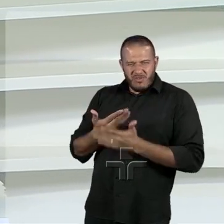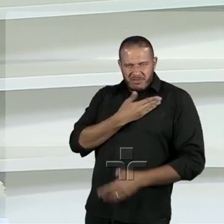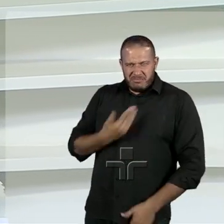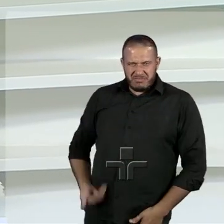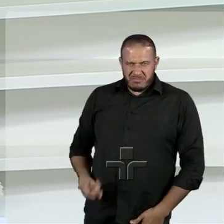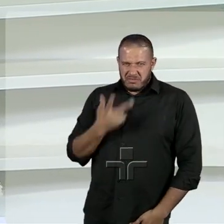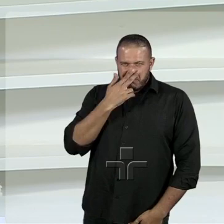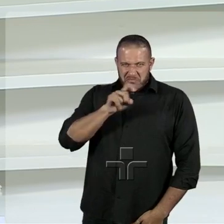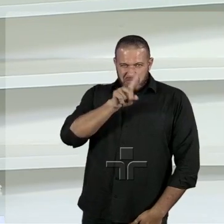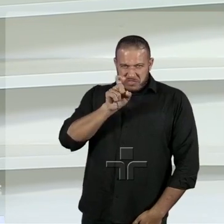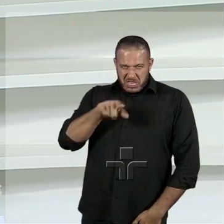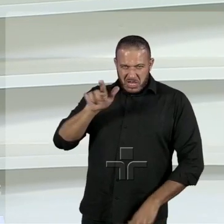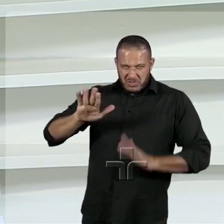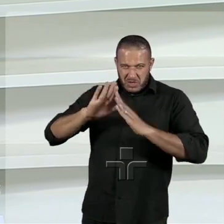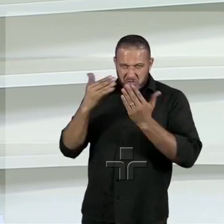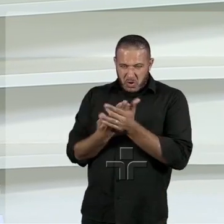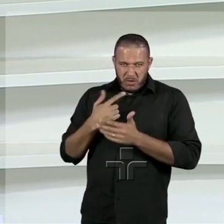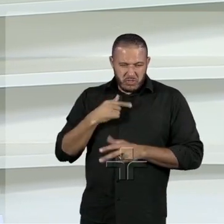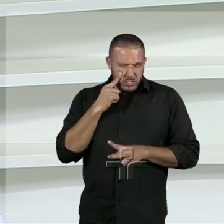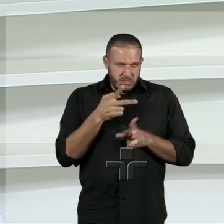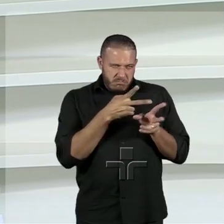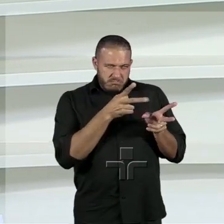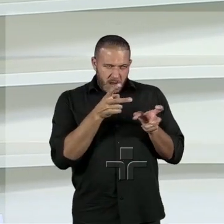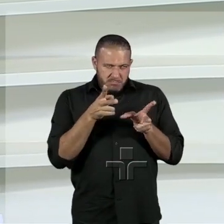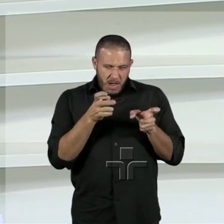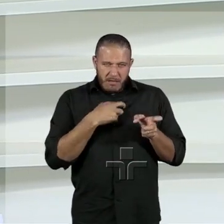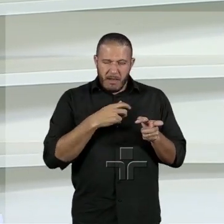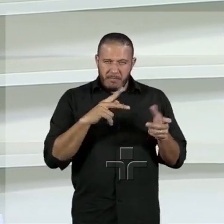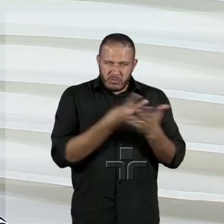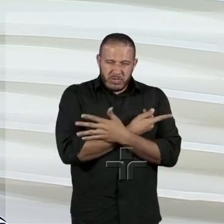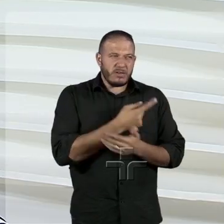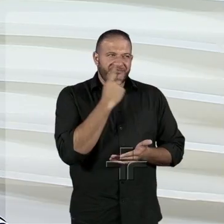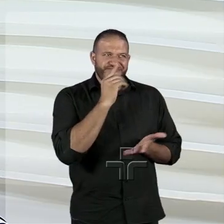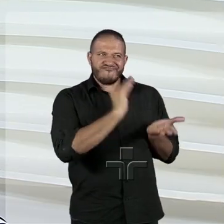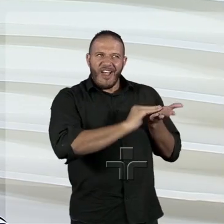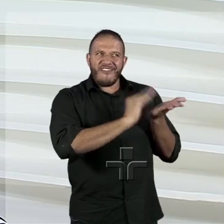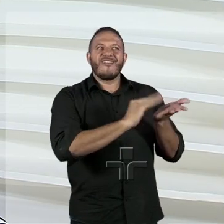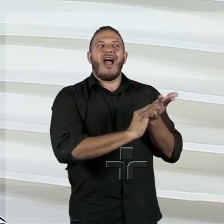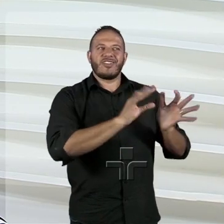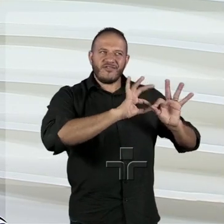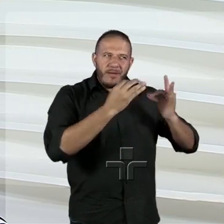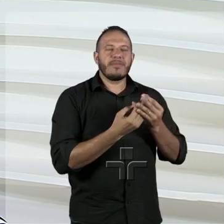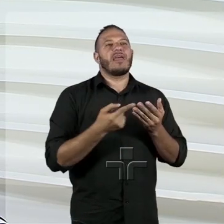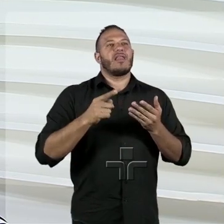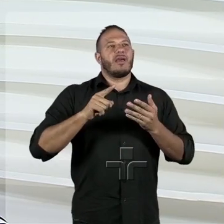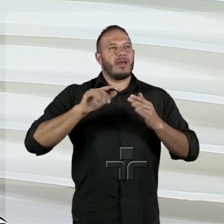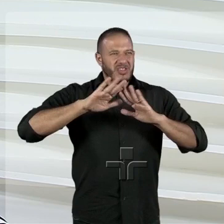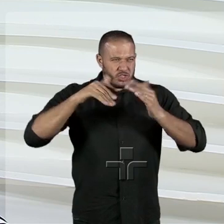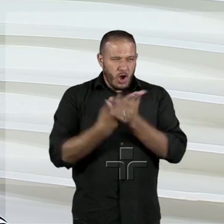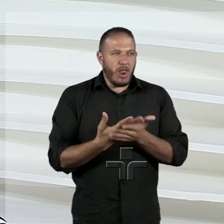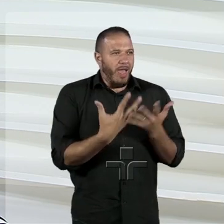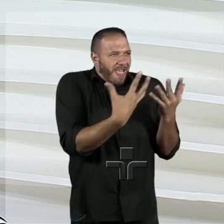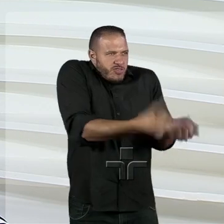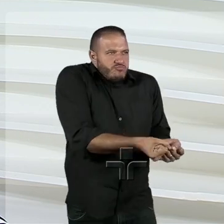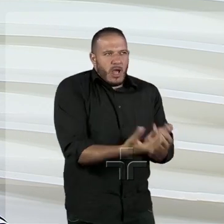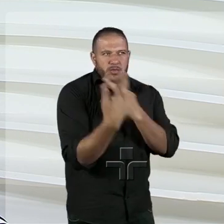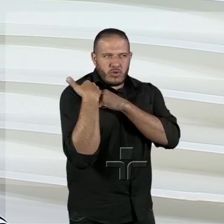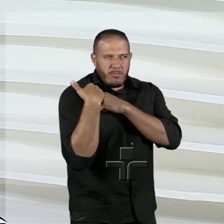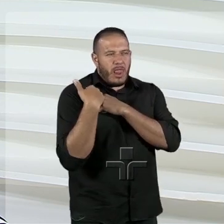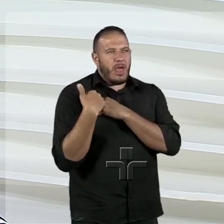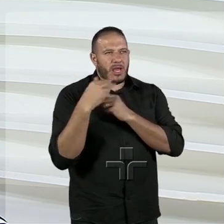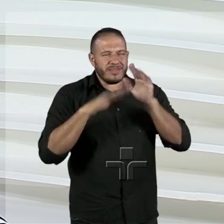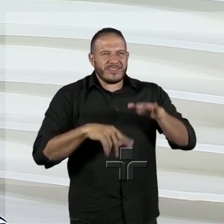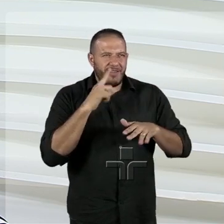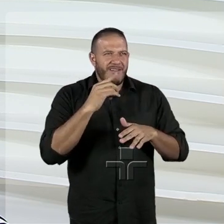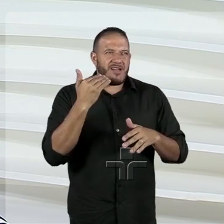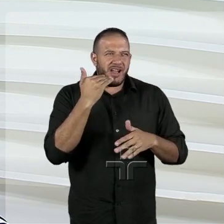escola poderia ter identificado esses problemas? Com a ausência da família, a escola falhou em identificar, talvez, o perfil